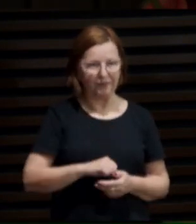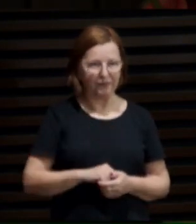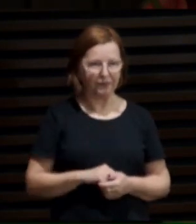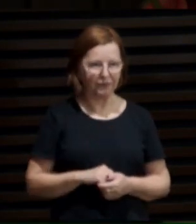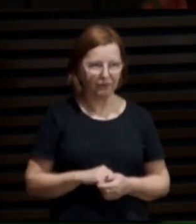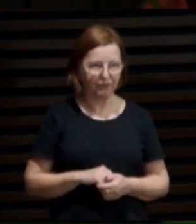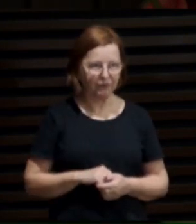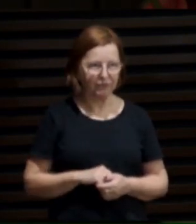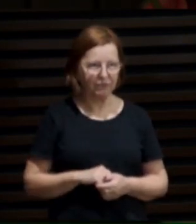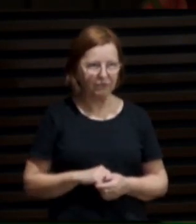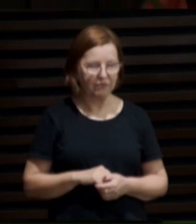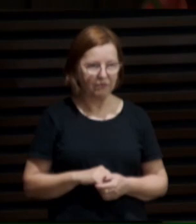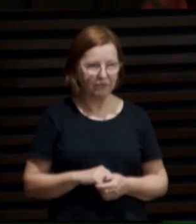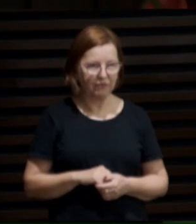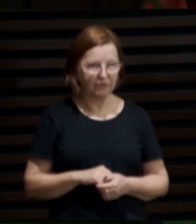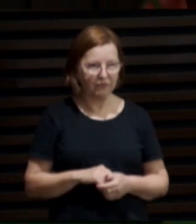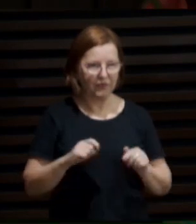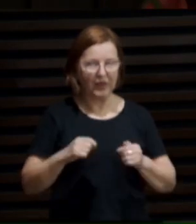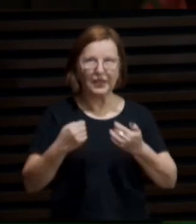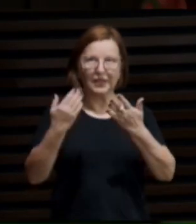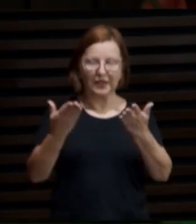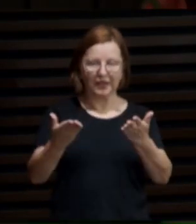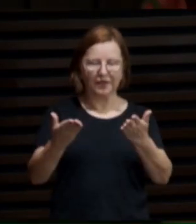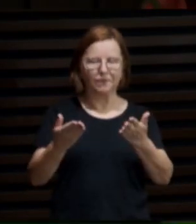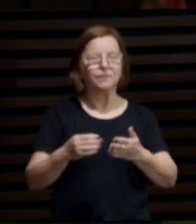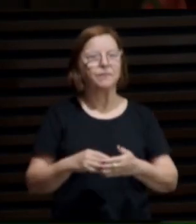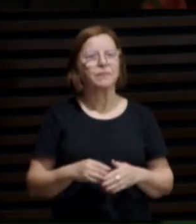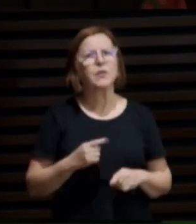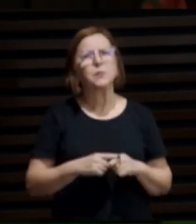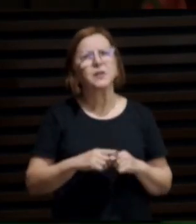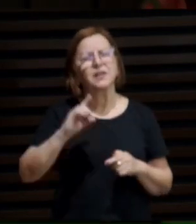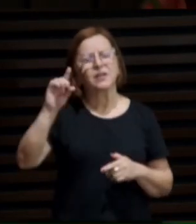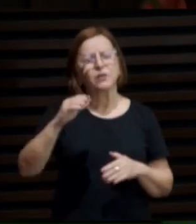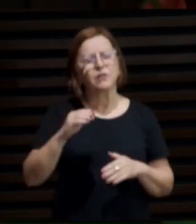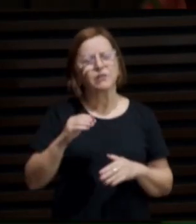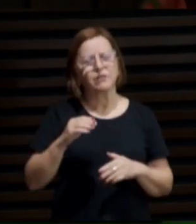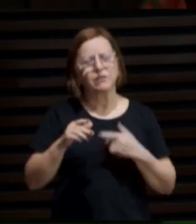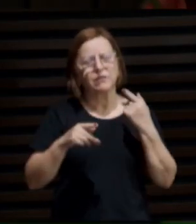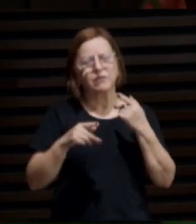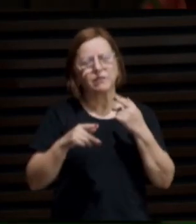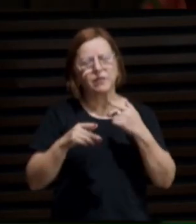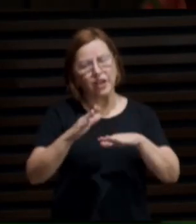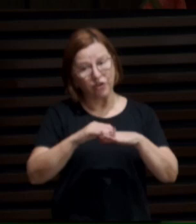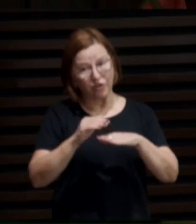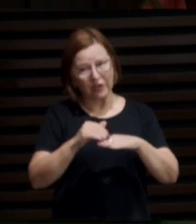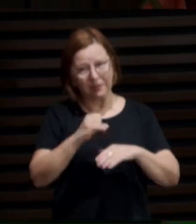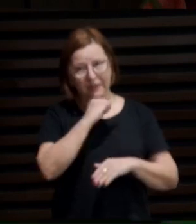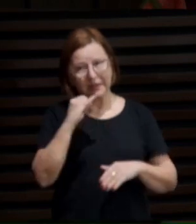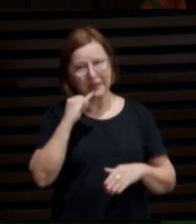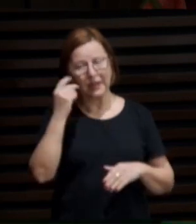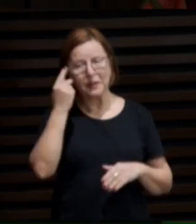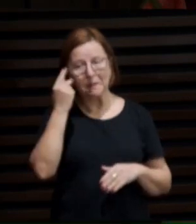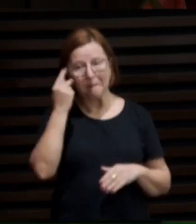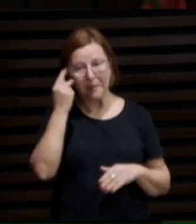E aqui ele entrega. Por que que Deus chamaria Isaac, então, para ser sacrificado? O que que Deus